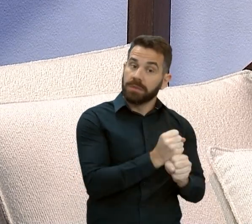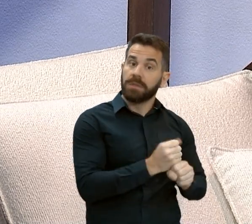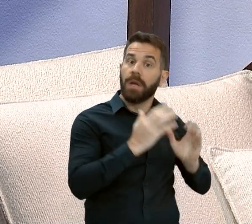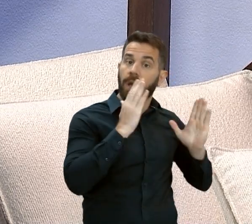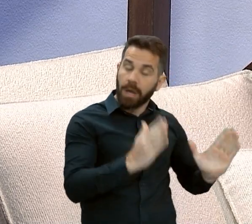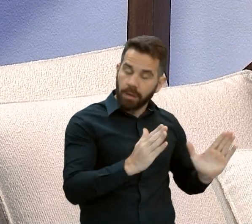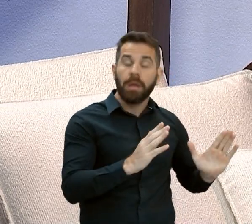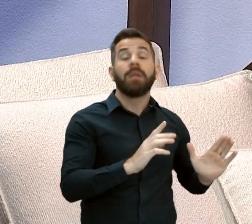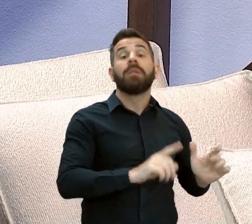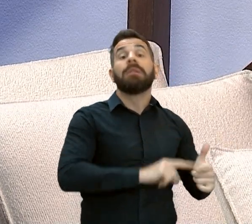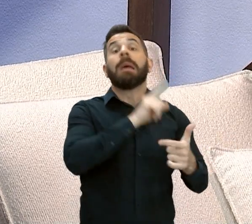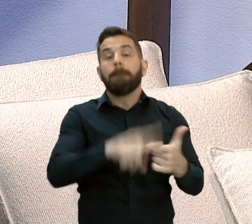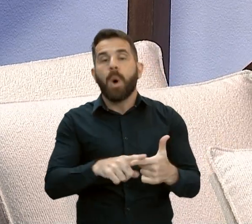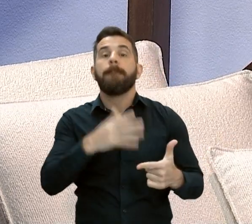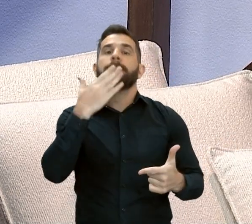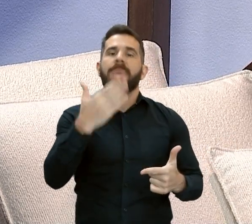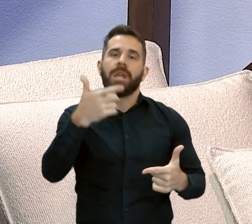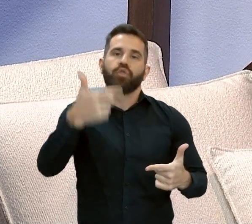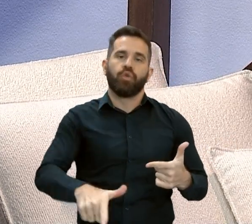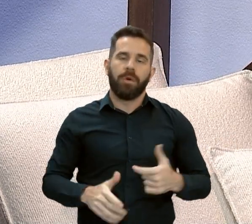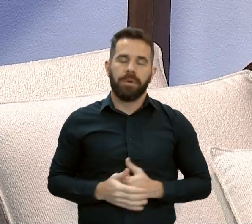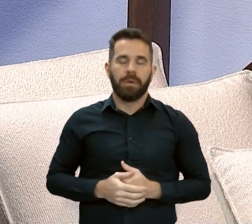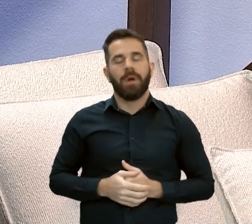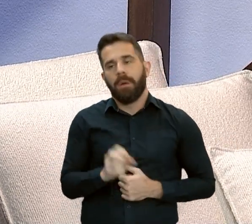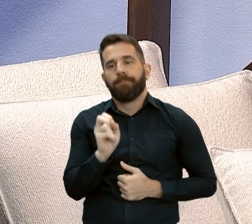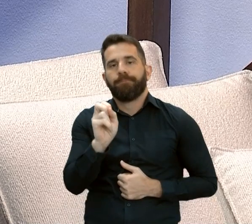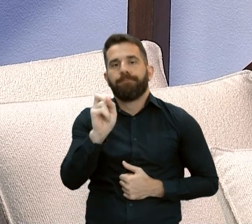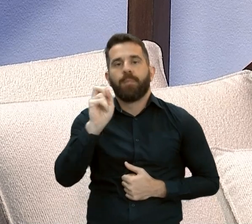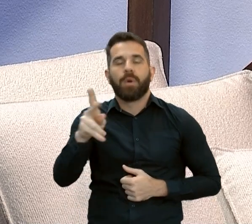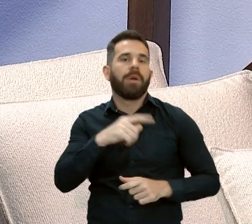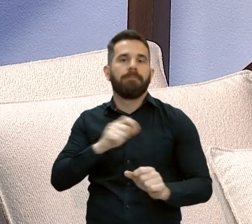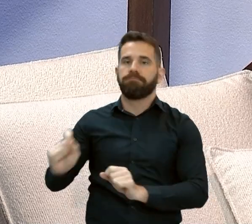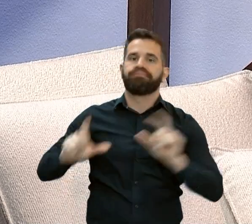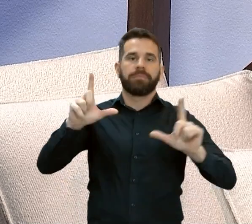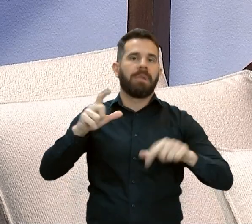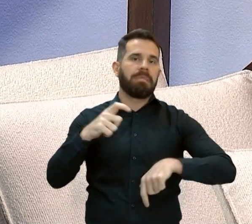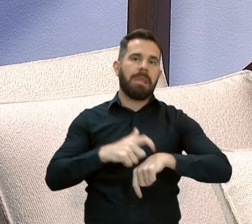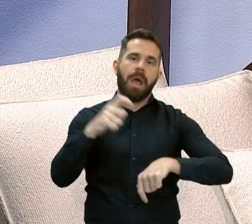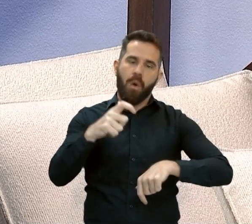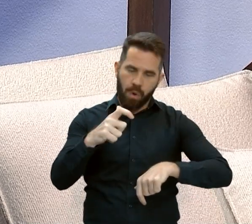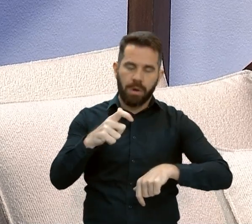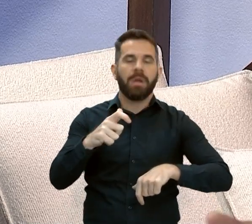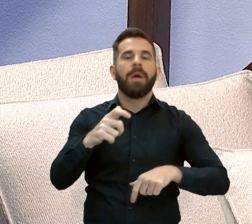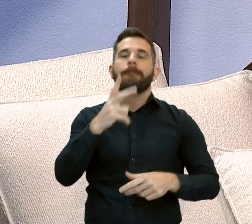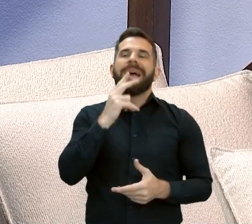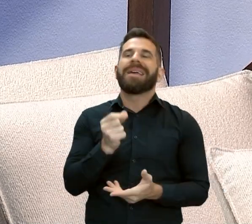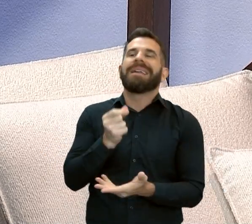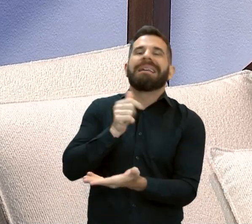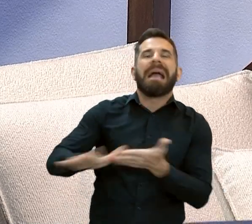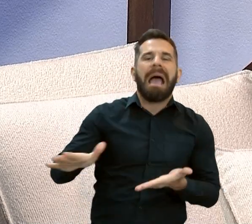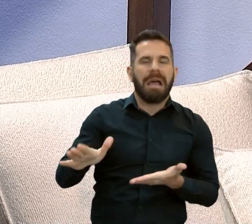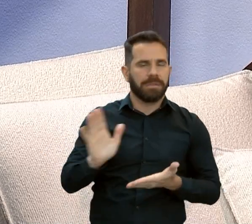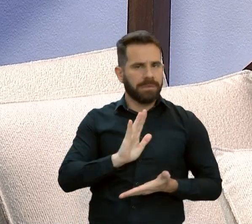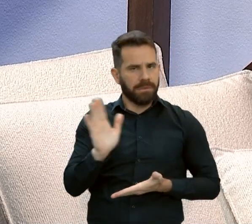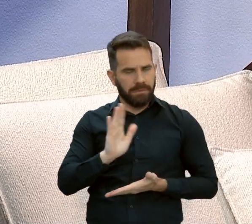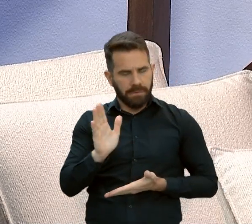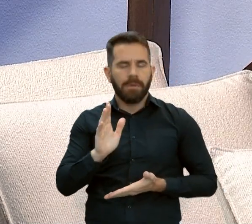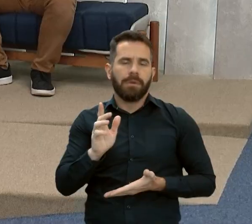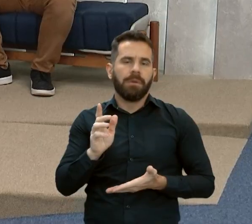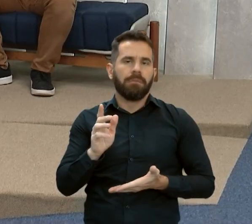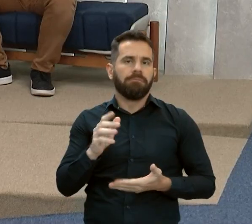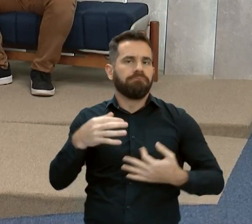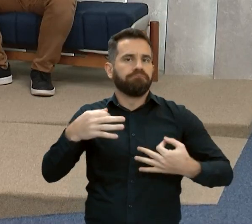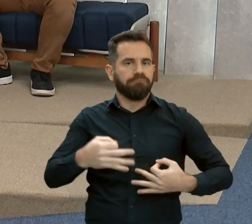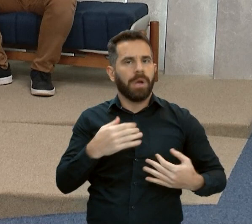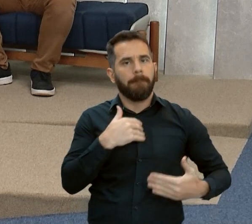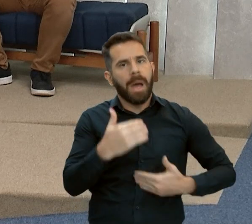essa improvisação exatamente para ocupar, não gastar dinheiro e comprar o definitivo já digital. Sabendo que